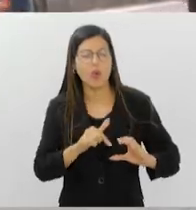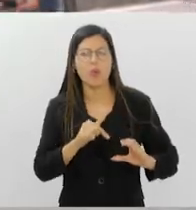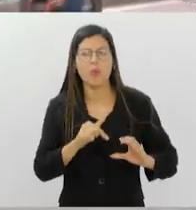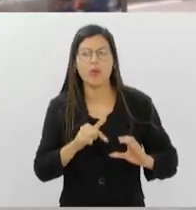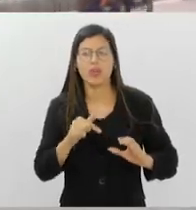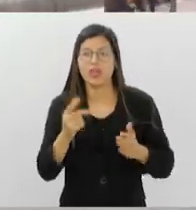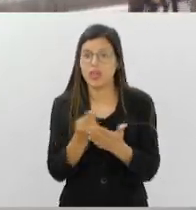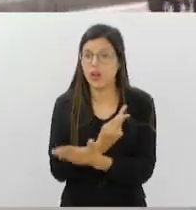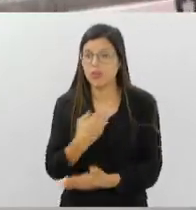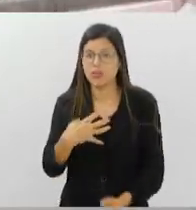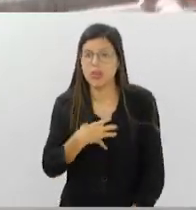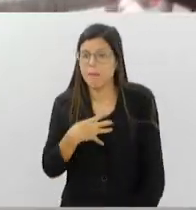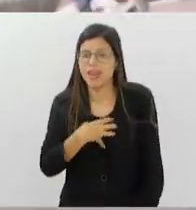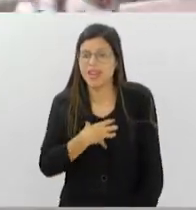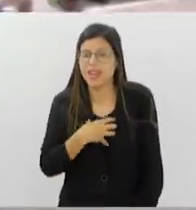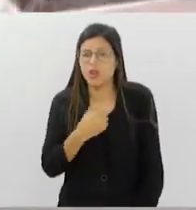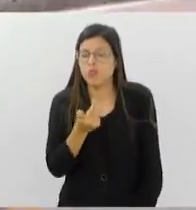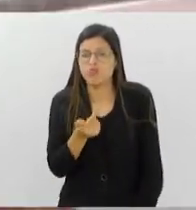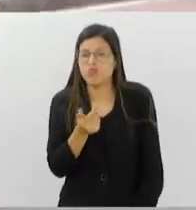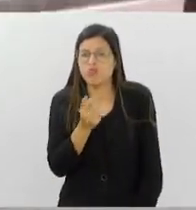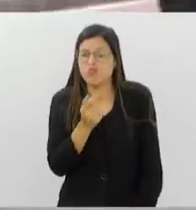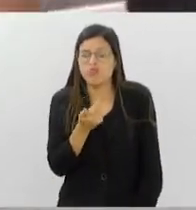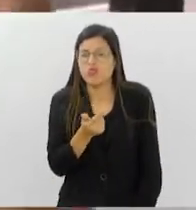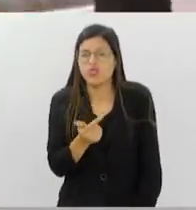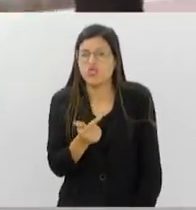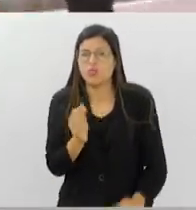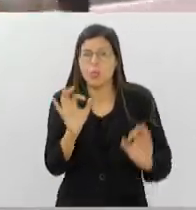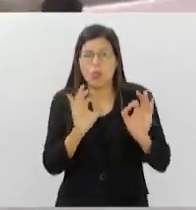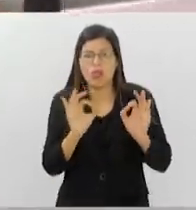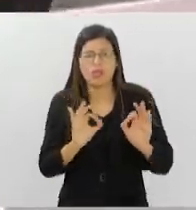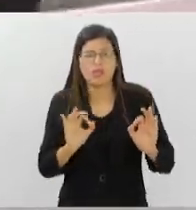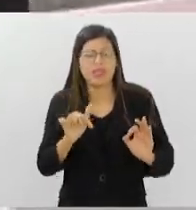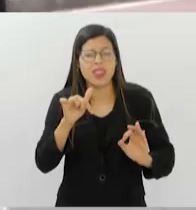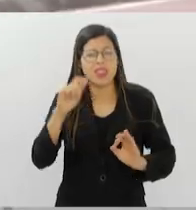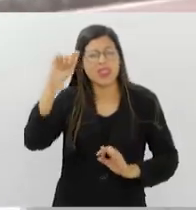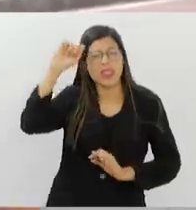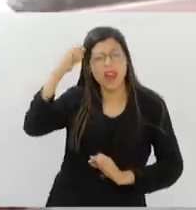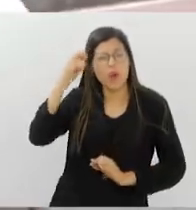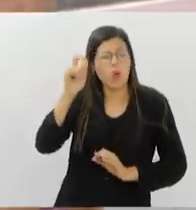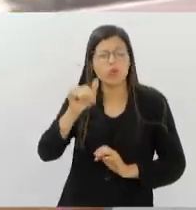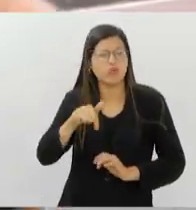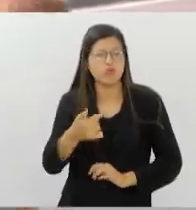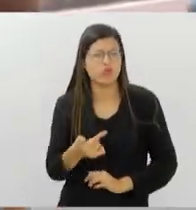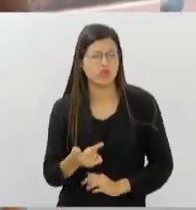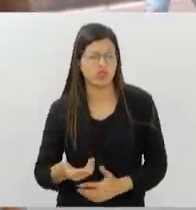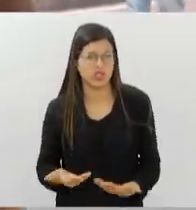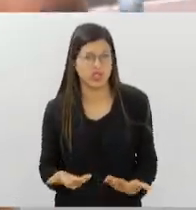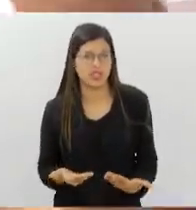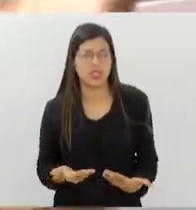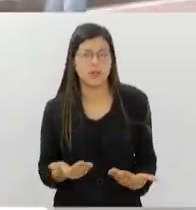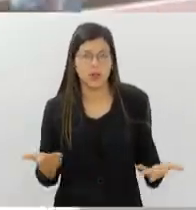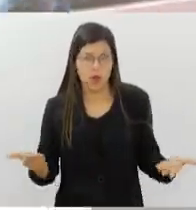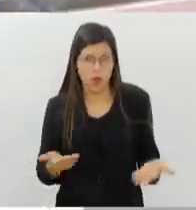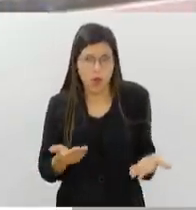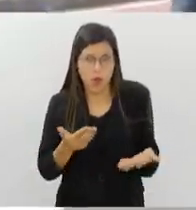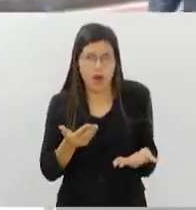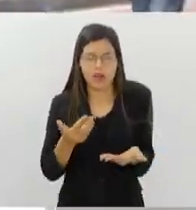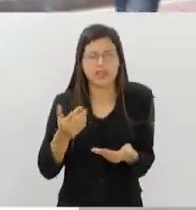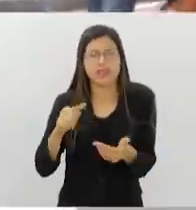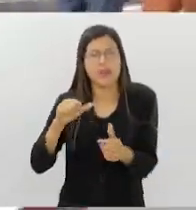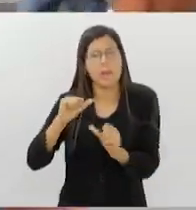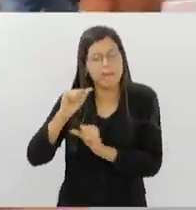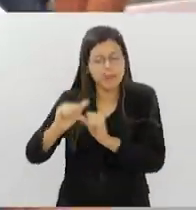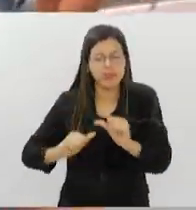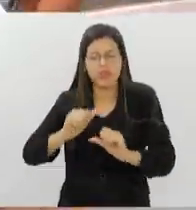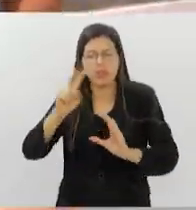Bahia que não tinha nenhum negro entende então acho que a gente tá neste cenário que modificou o o o Imaginário audiovisual